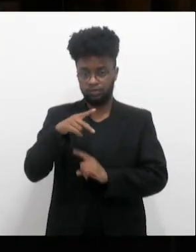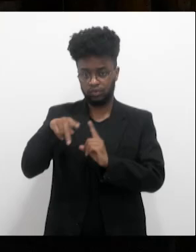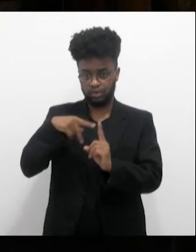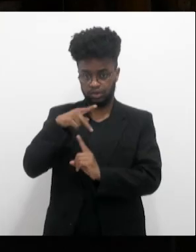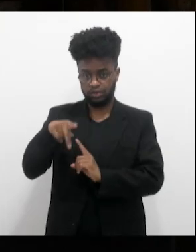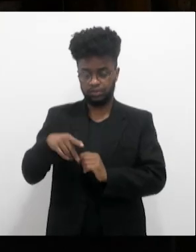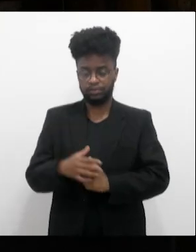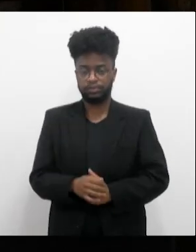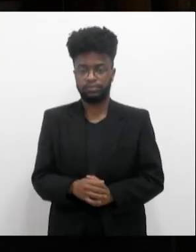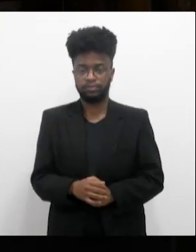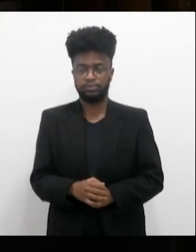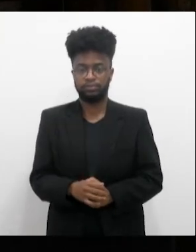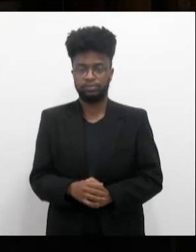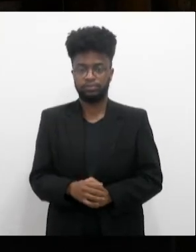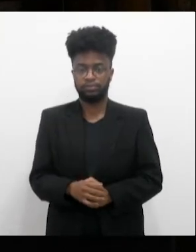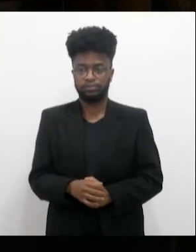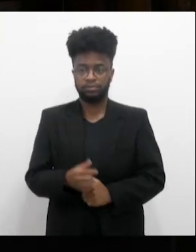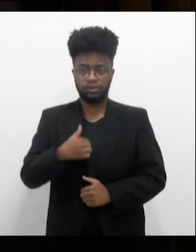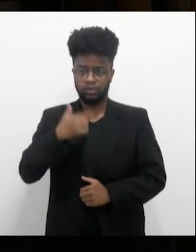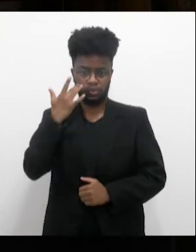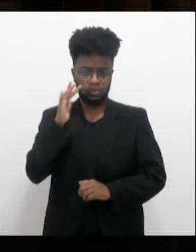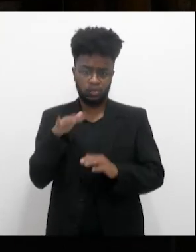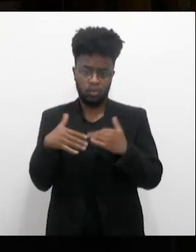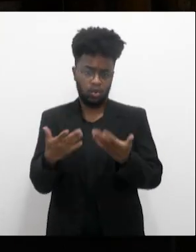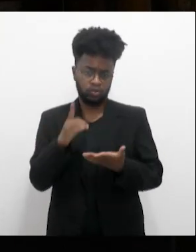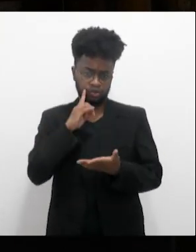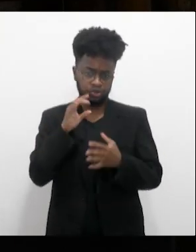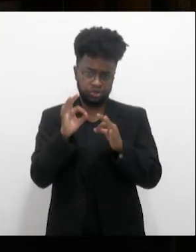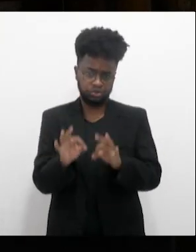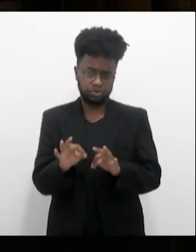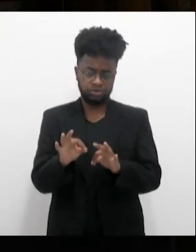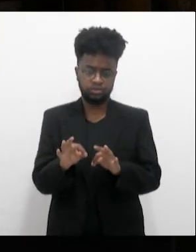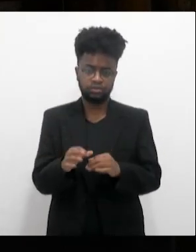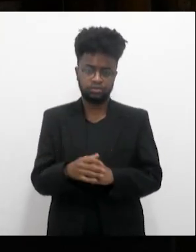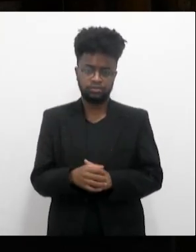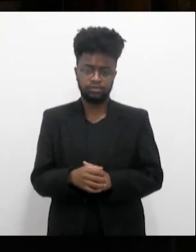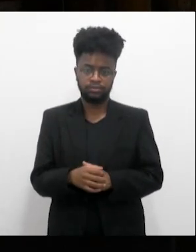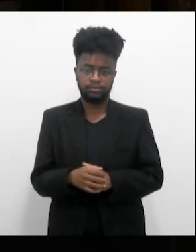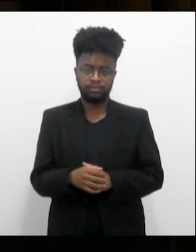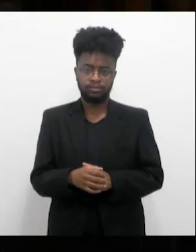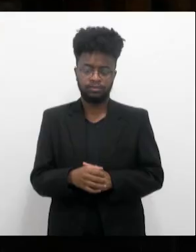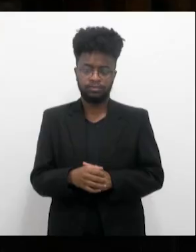Previdência. Eu não sei mais a data, mas tem aí uns